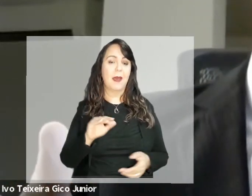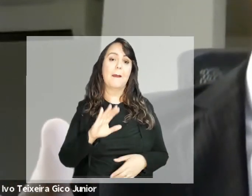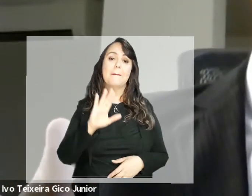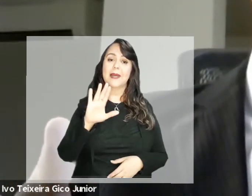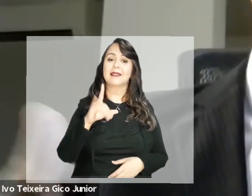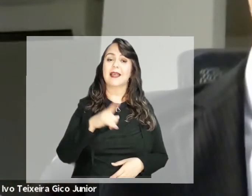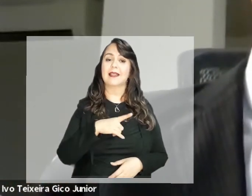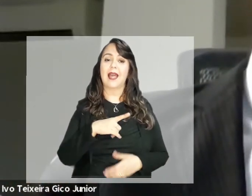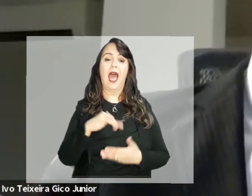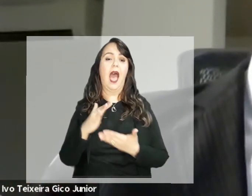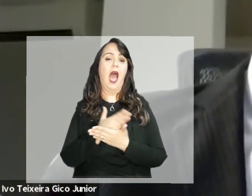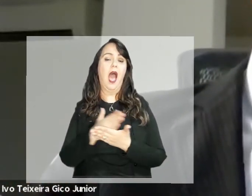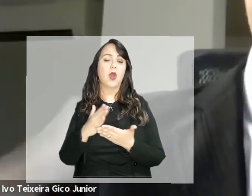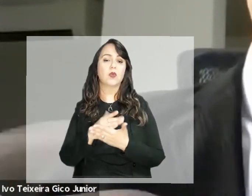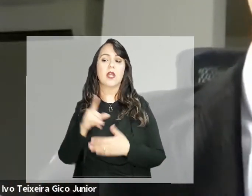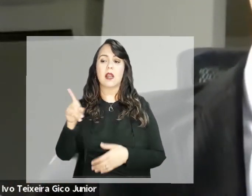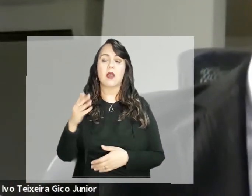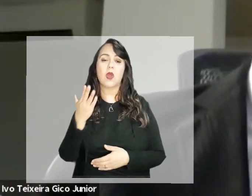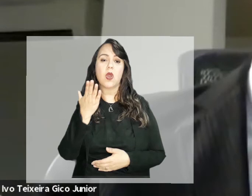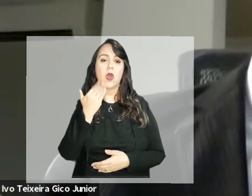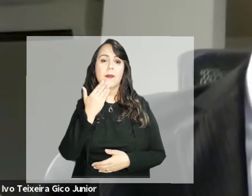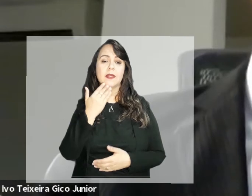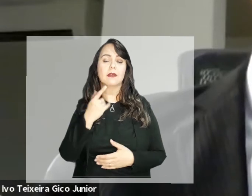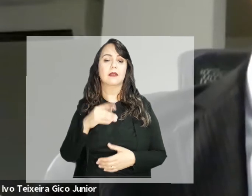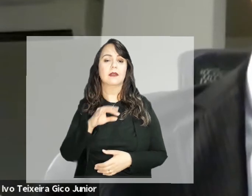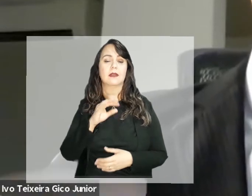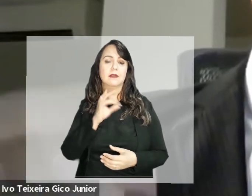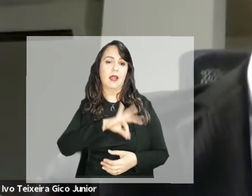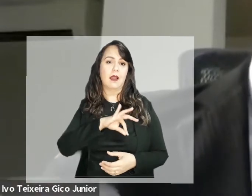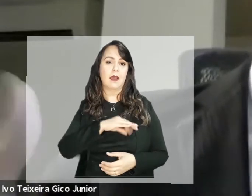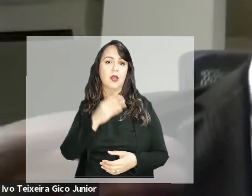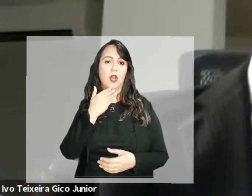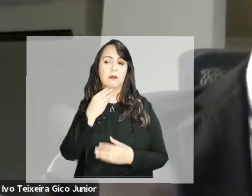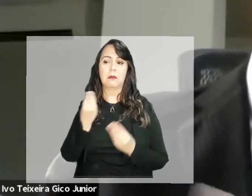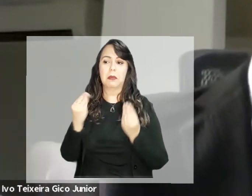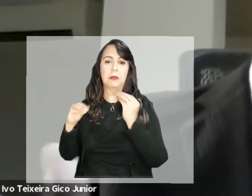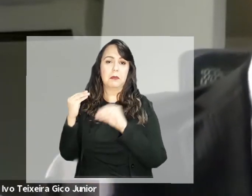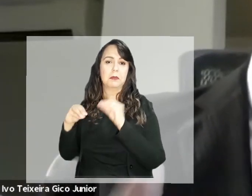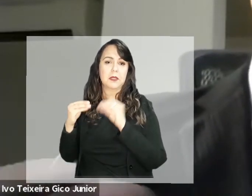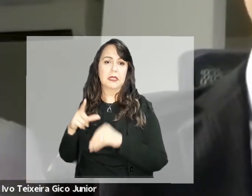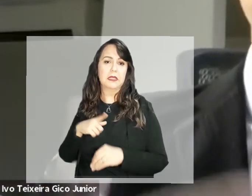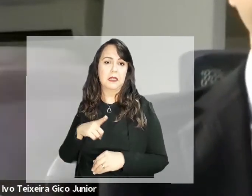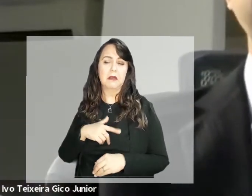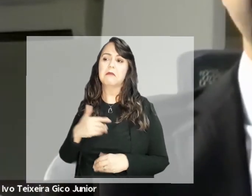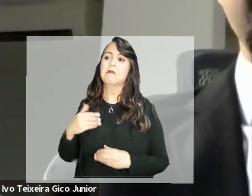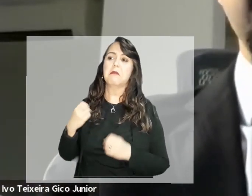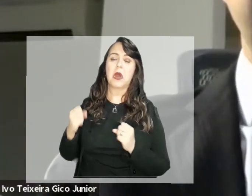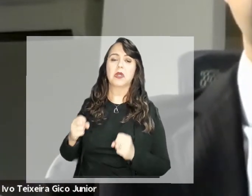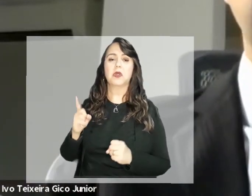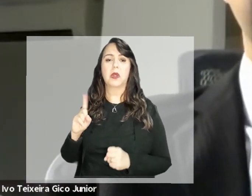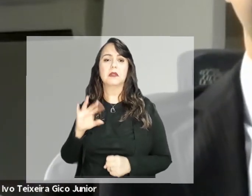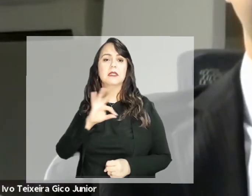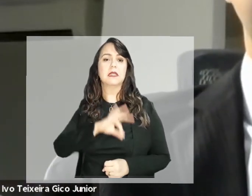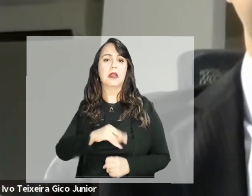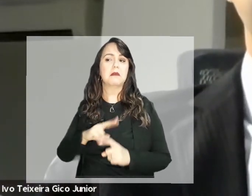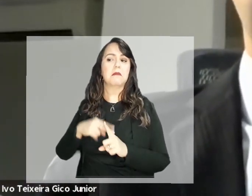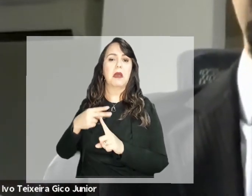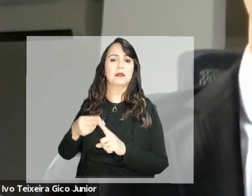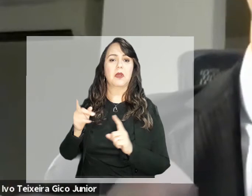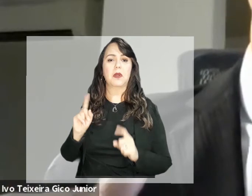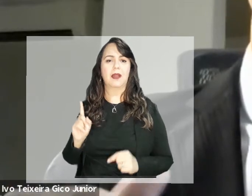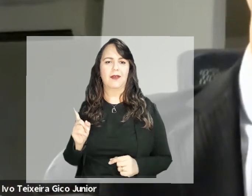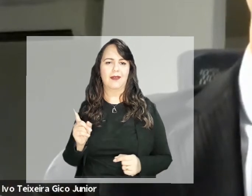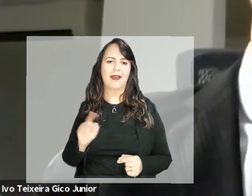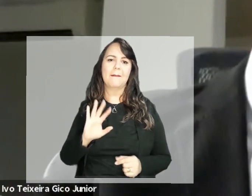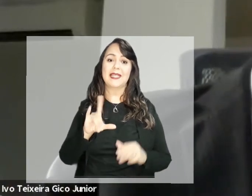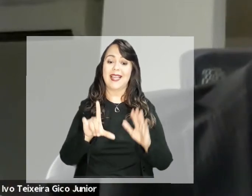dá. Resumindo, tem um monte de litigância para perguntar coisa que a lei já dá a resposta, mas a jurisprudência relativizou. Só que ela